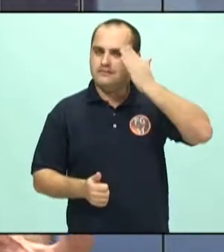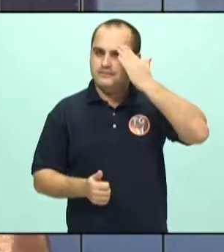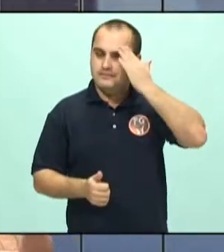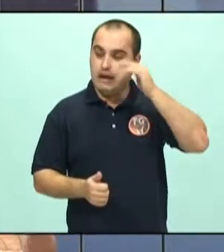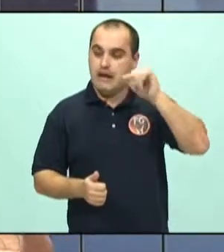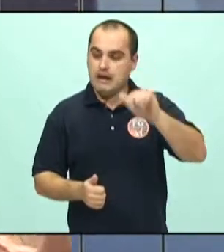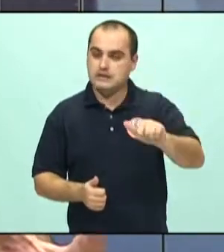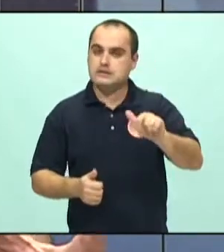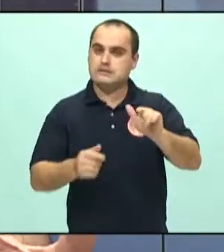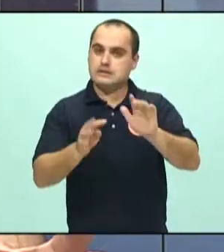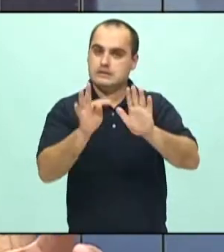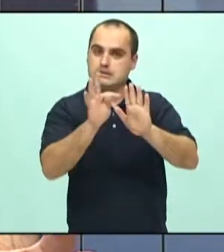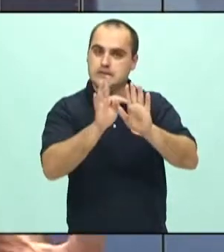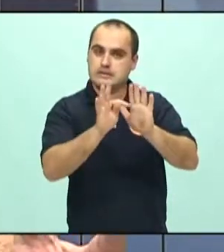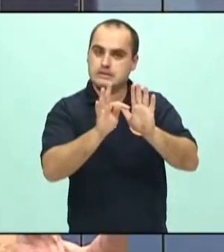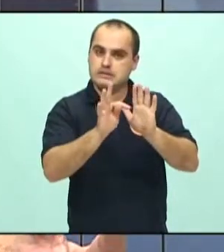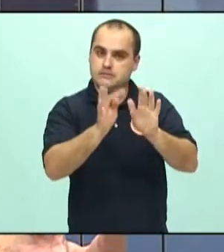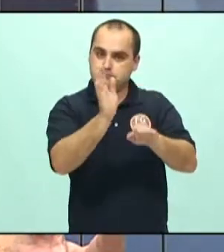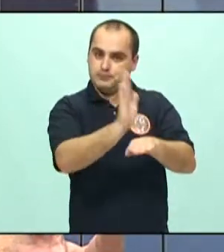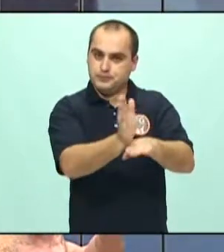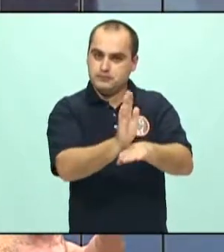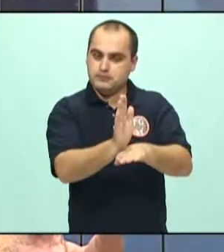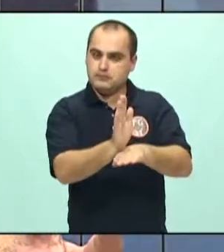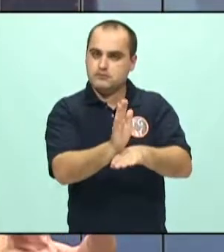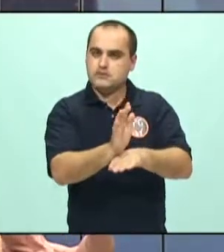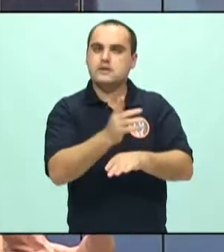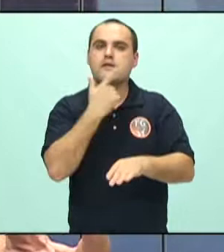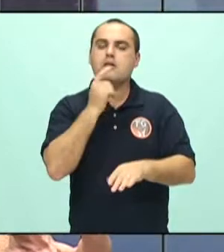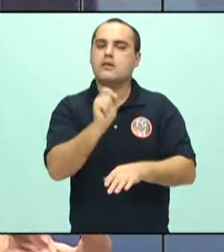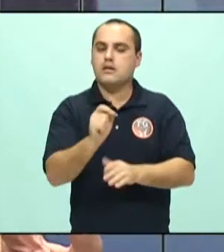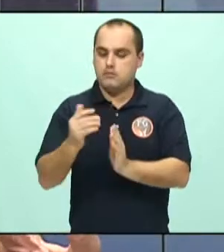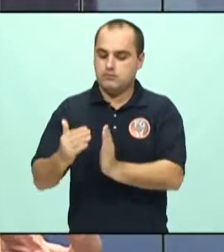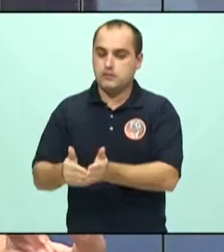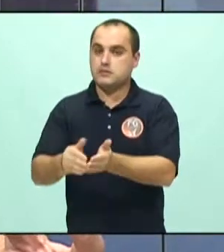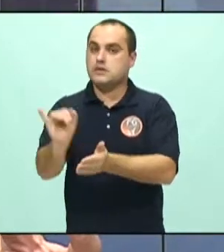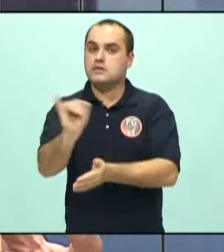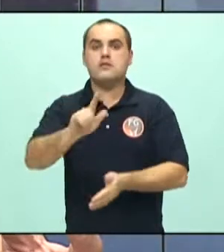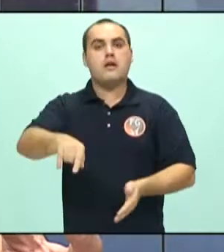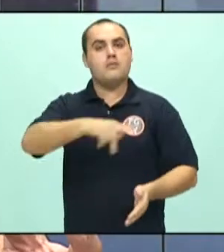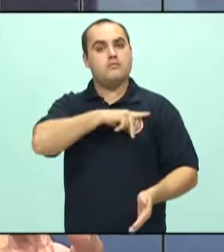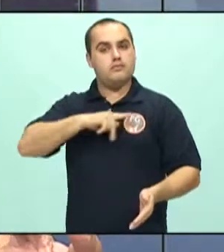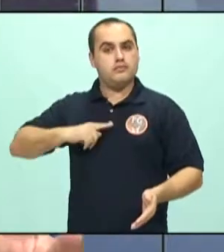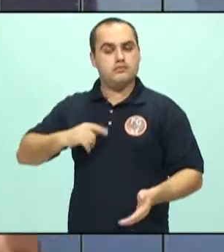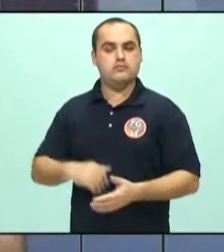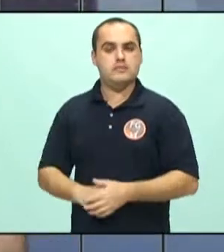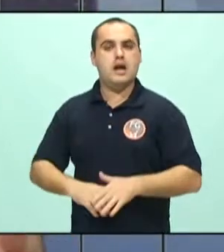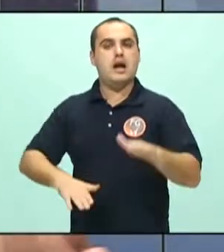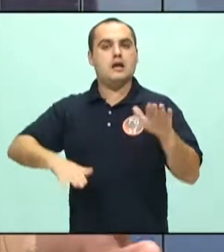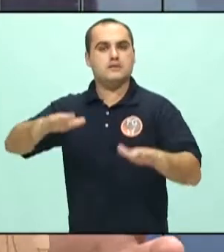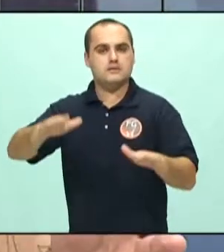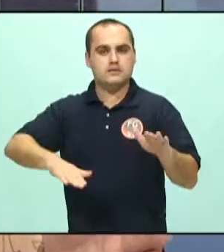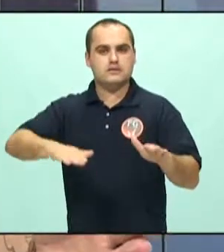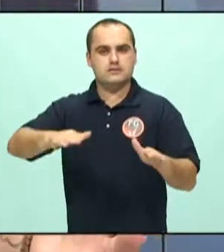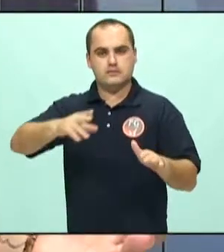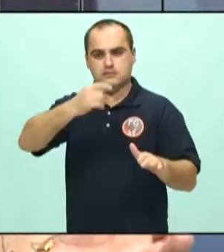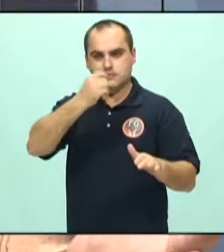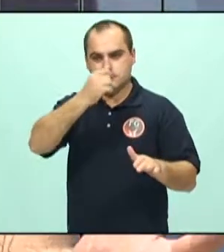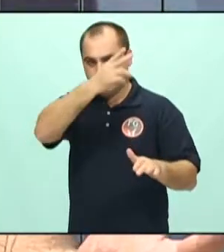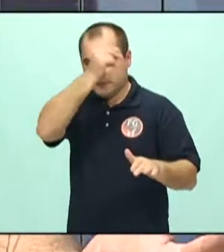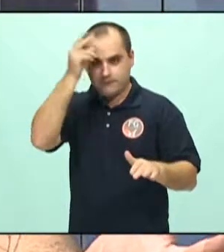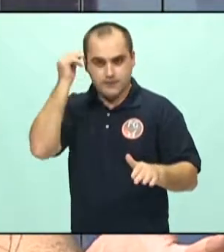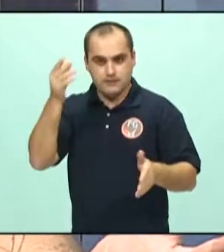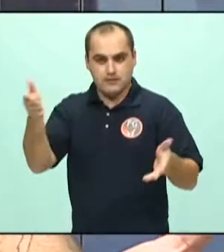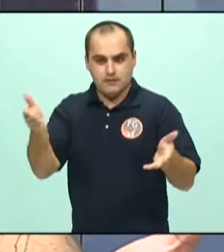mostrar principalmente o berço Itajaí, que é um porto público. E às vezes a sociedade, né, o governo atual coloca na